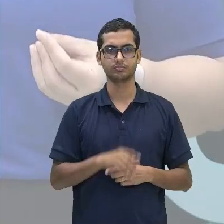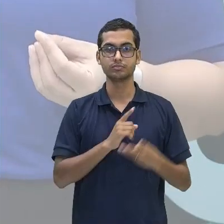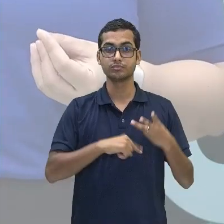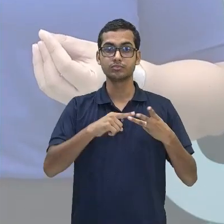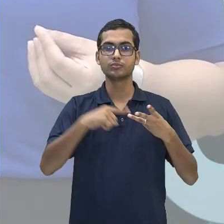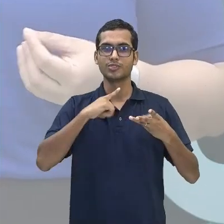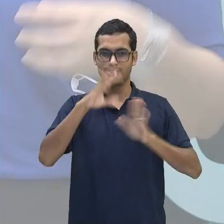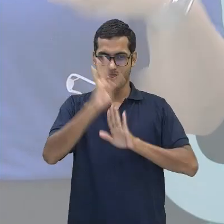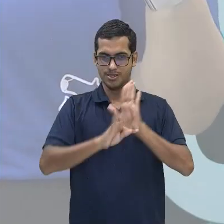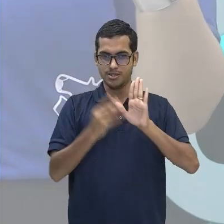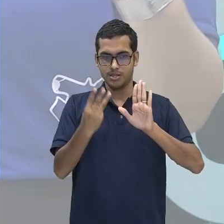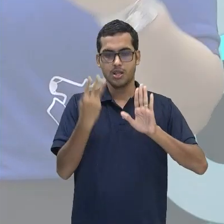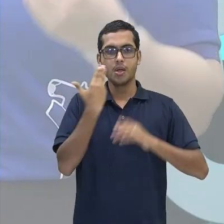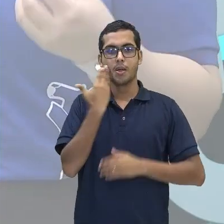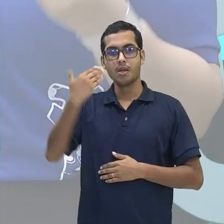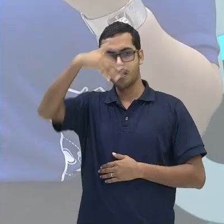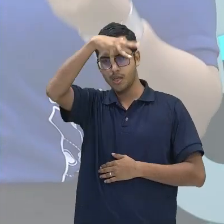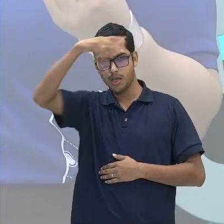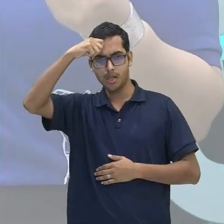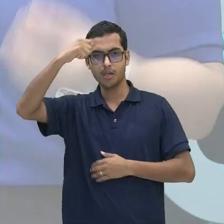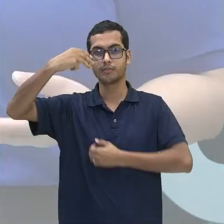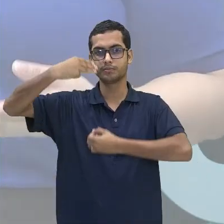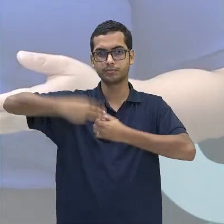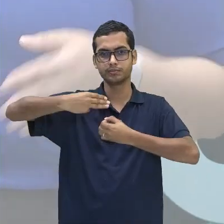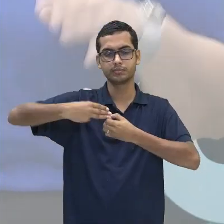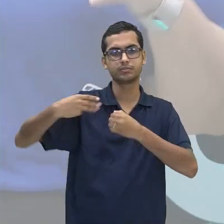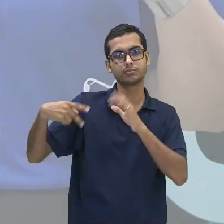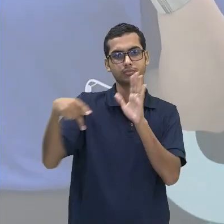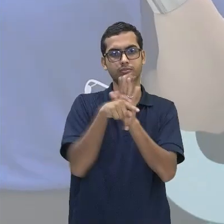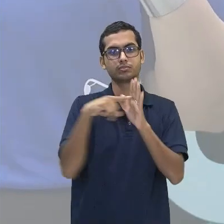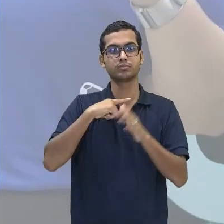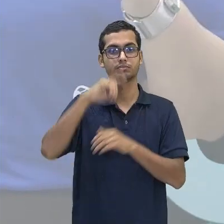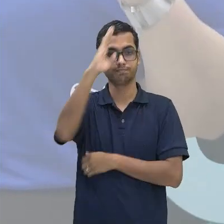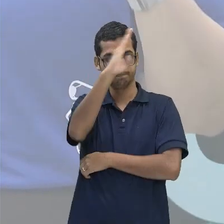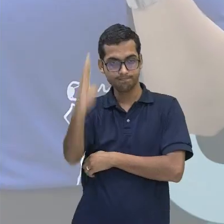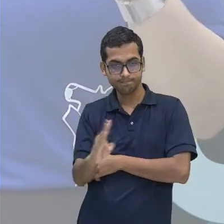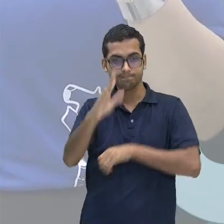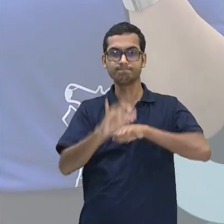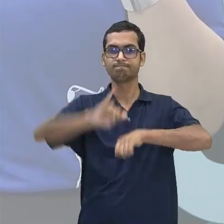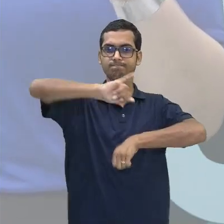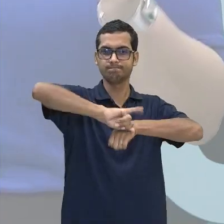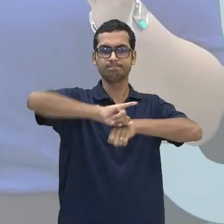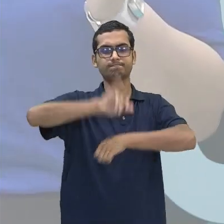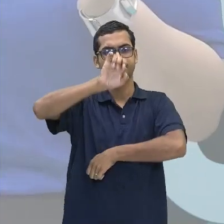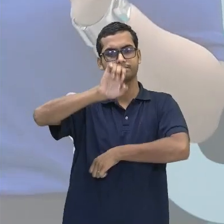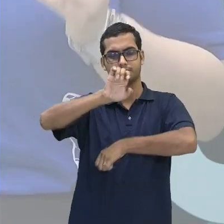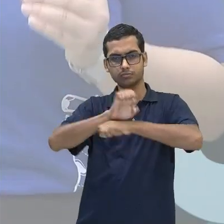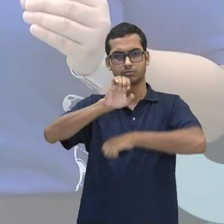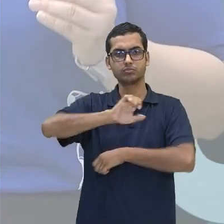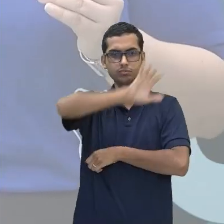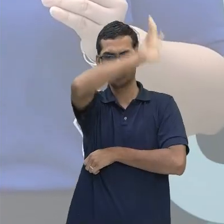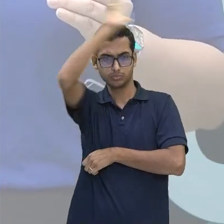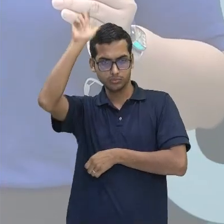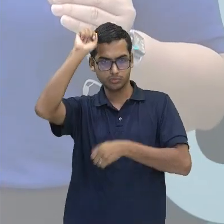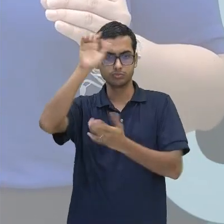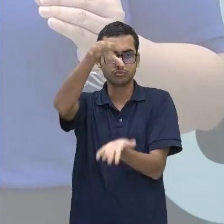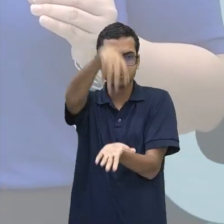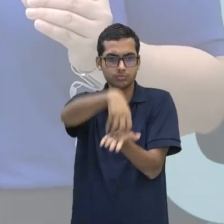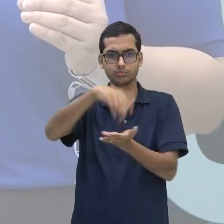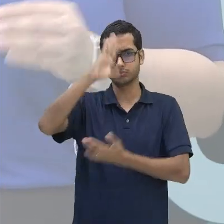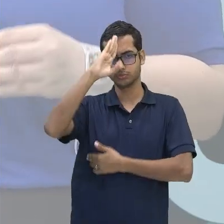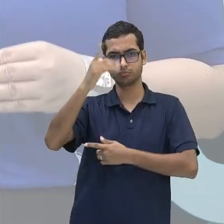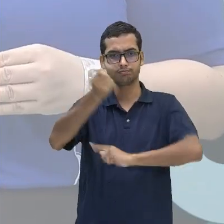é um município brasileiro, capital do estado do Amazonas e o principal centro financeiro, corporativo